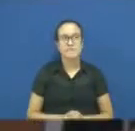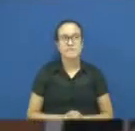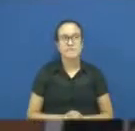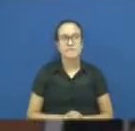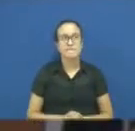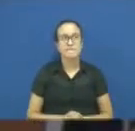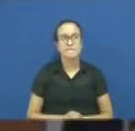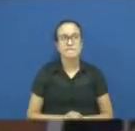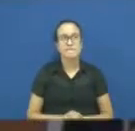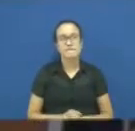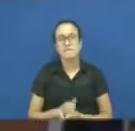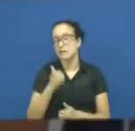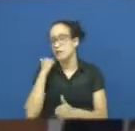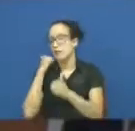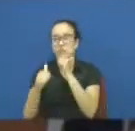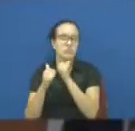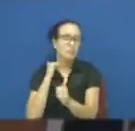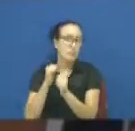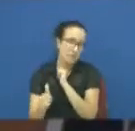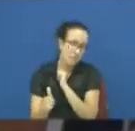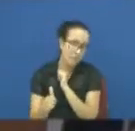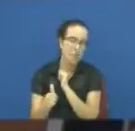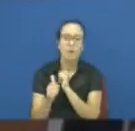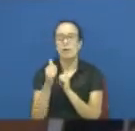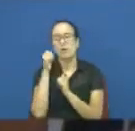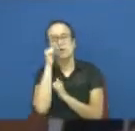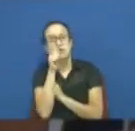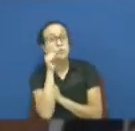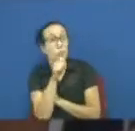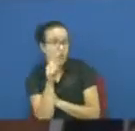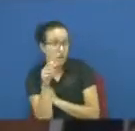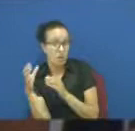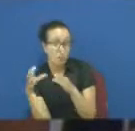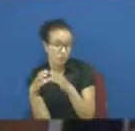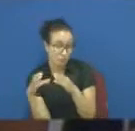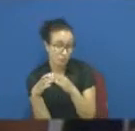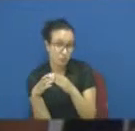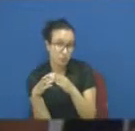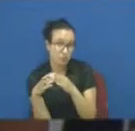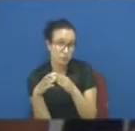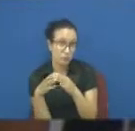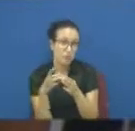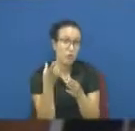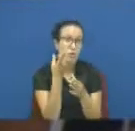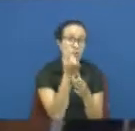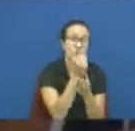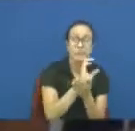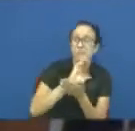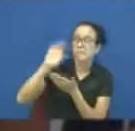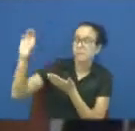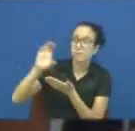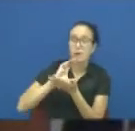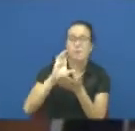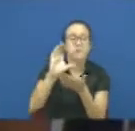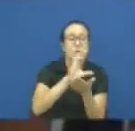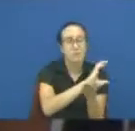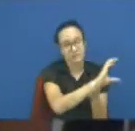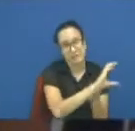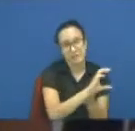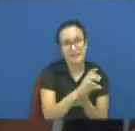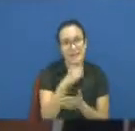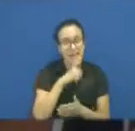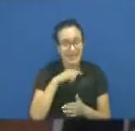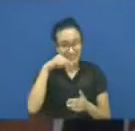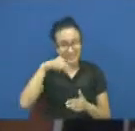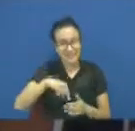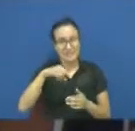o futebol feminino, o valor que é repassado para os outros esportes, se tem que vir aqui para a Câmara para a